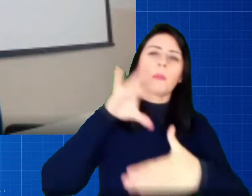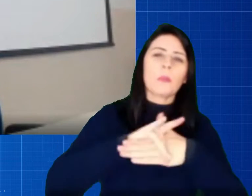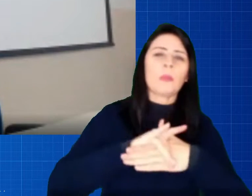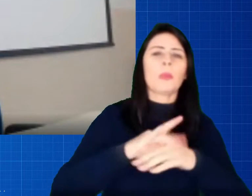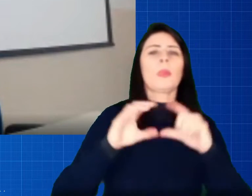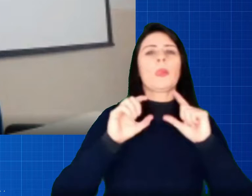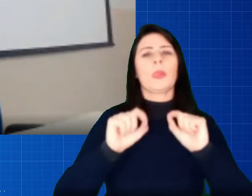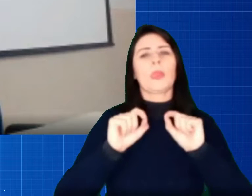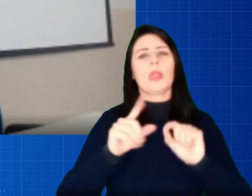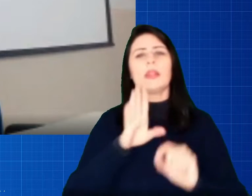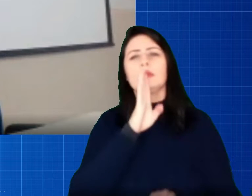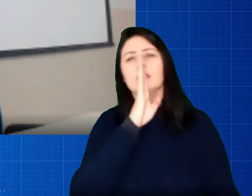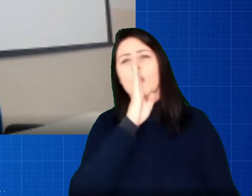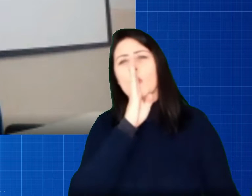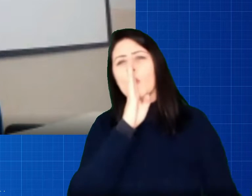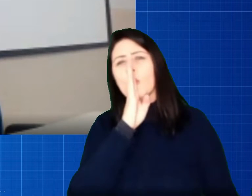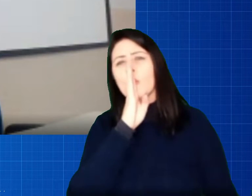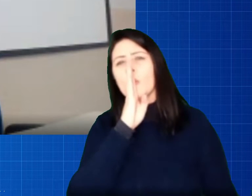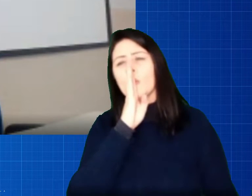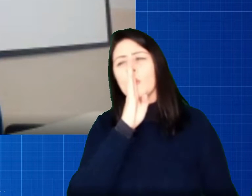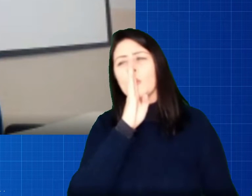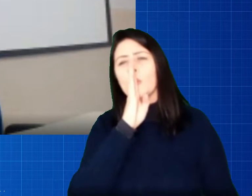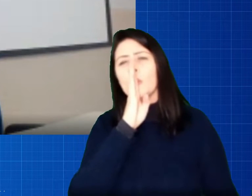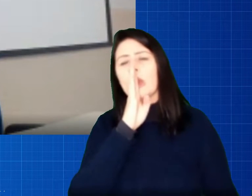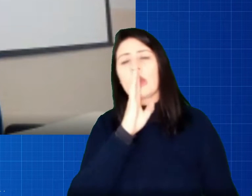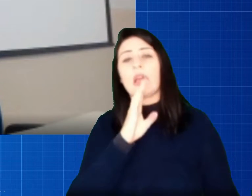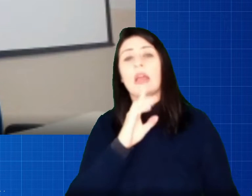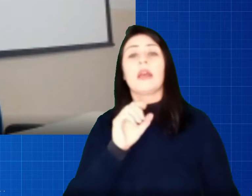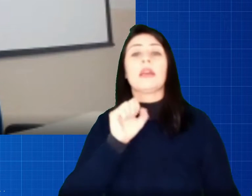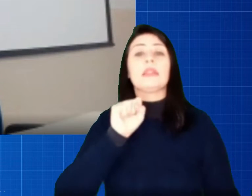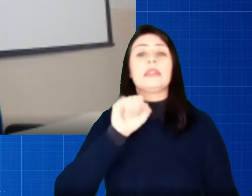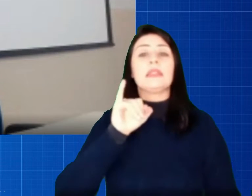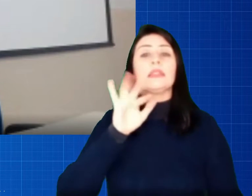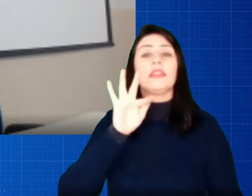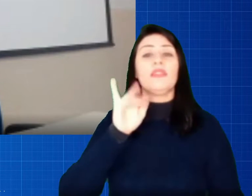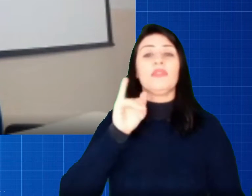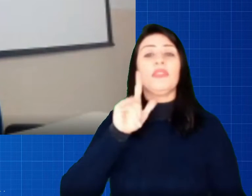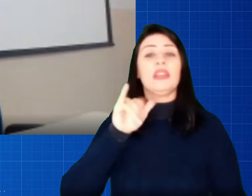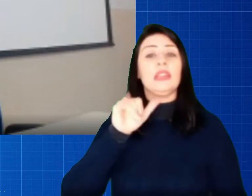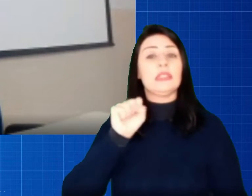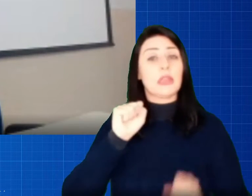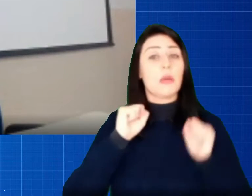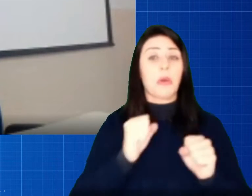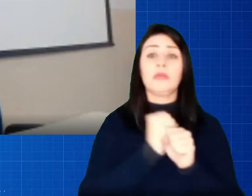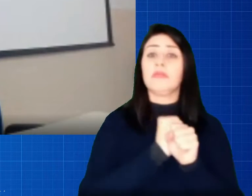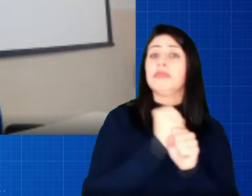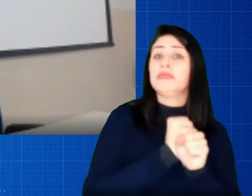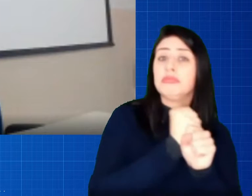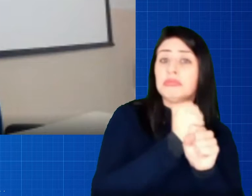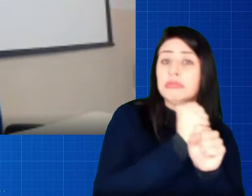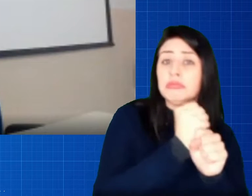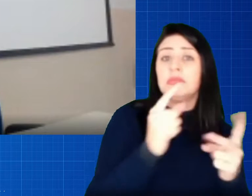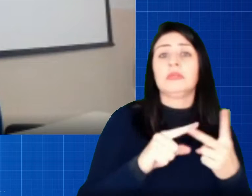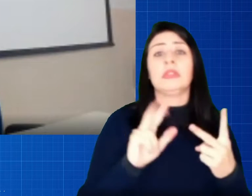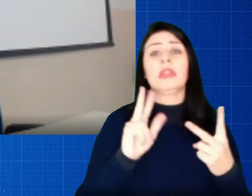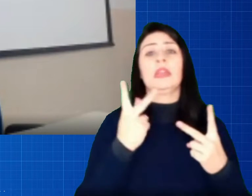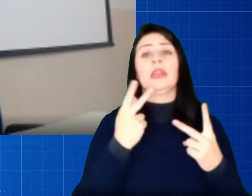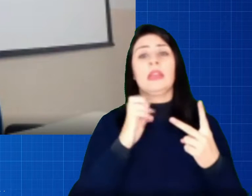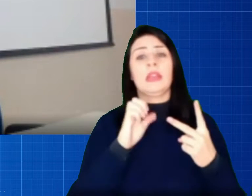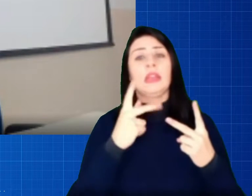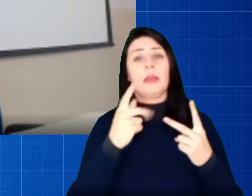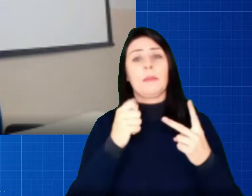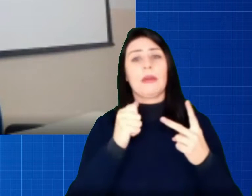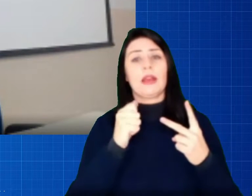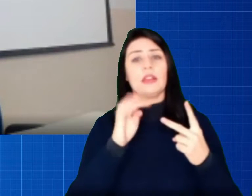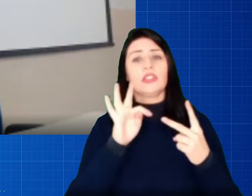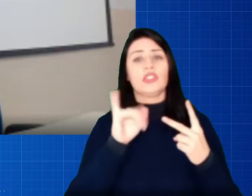né? Que a gente diz, o que é? Quietinha. Então, assim, a sífilis pode ficar quietinha por anos, a hepatite pode ficar